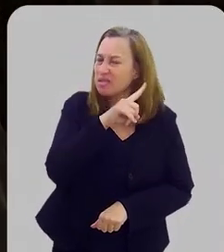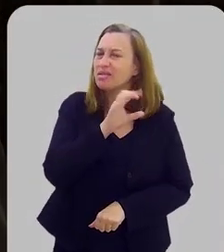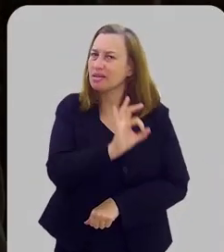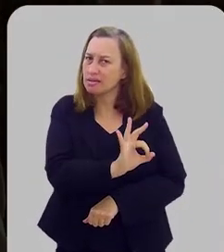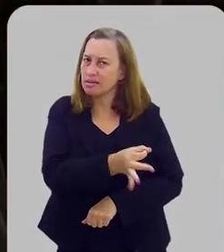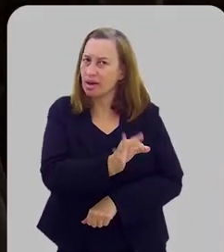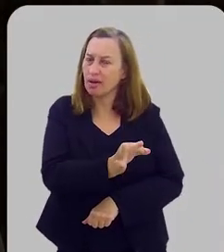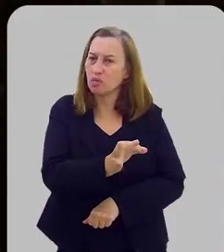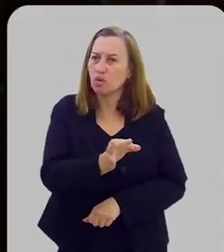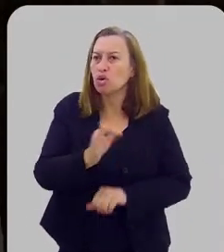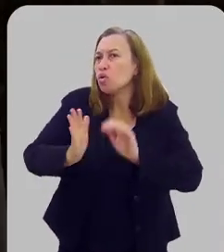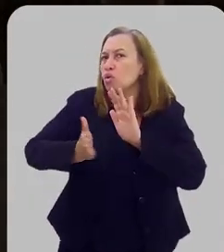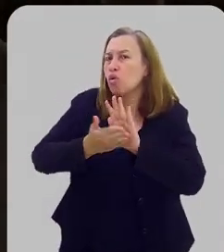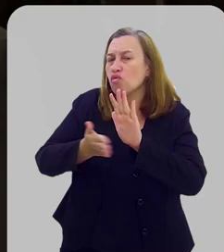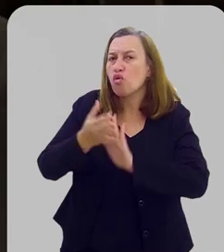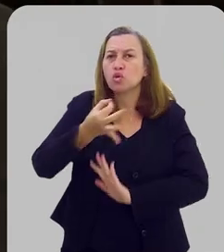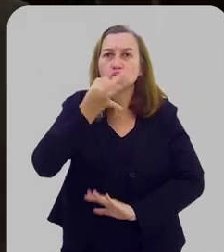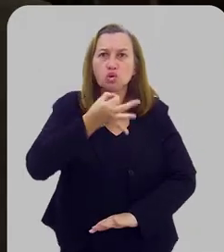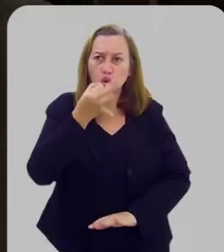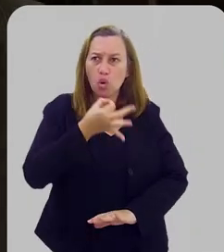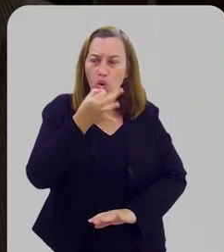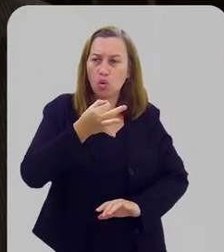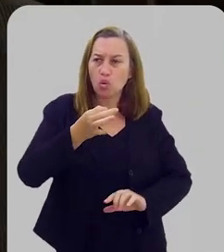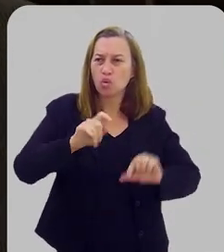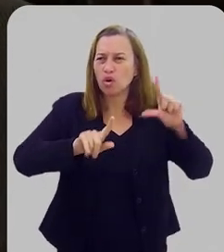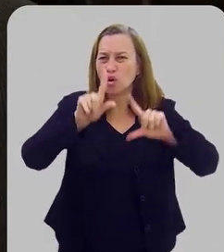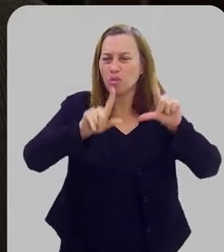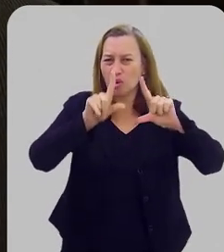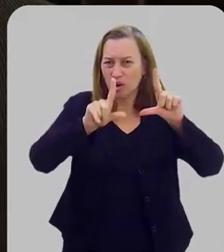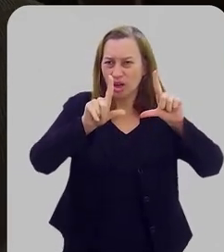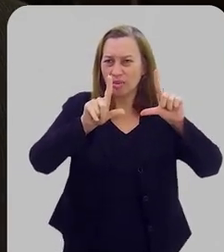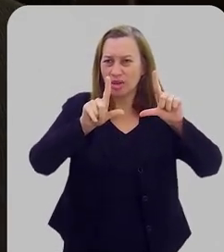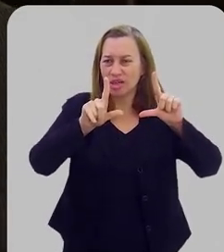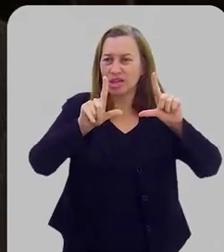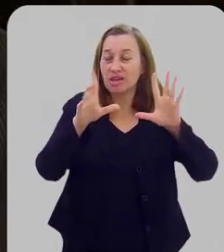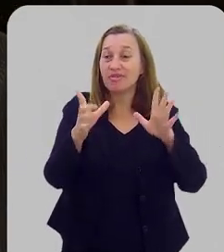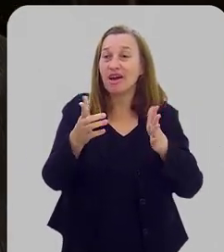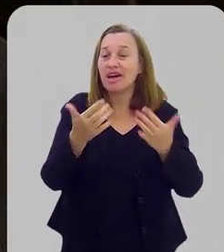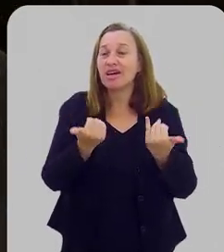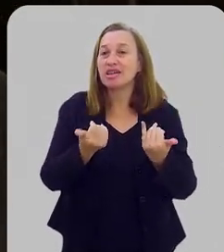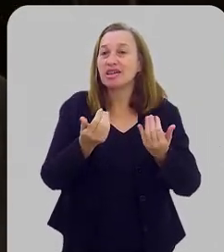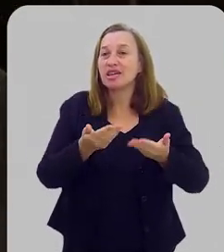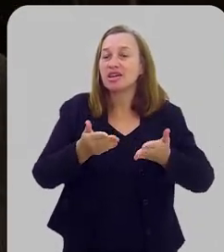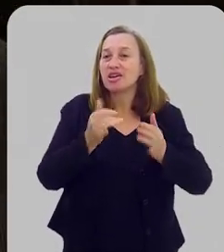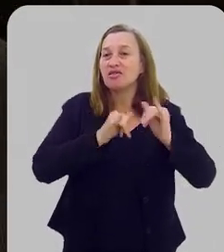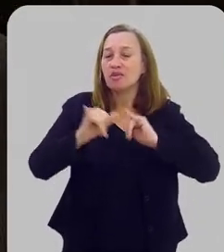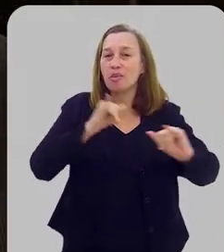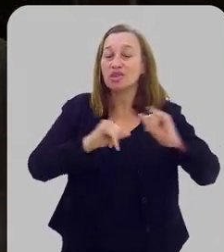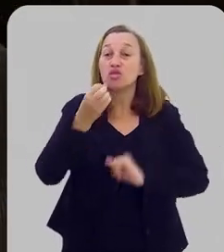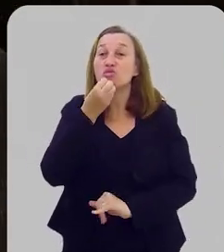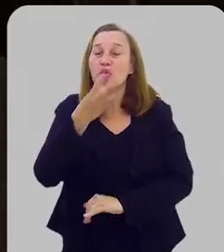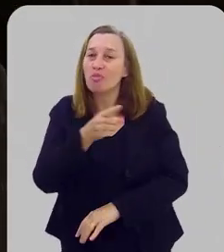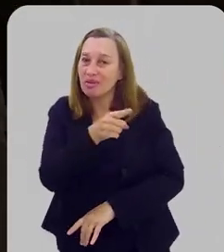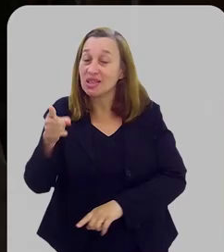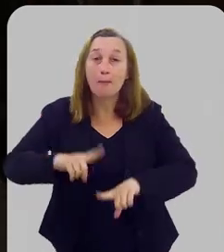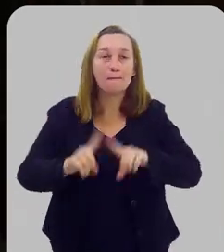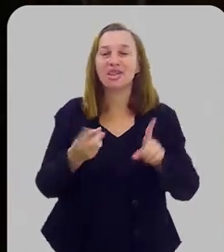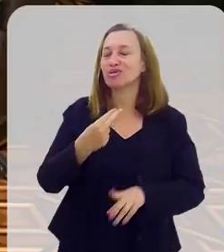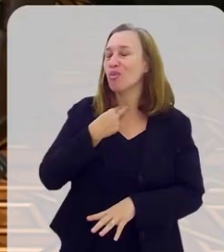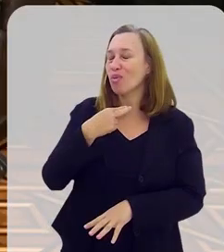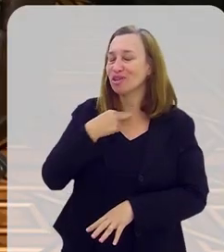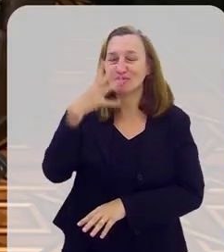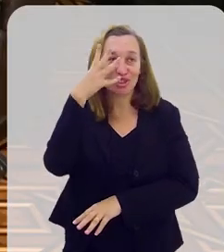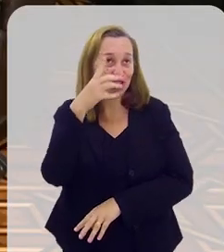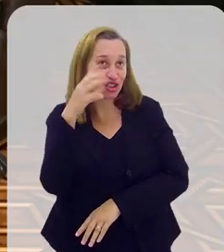de difíceis é claro que o louvor som é aquele programa que quer trazer alívio quer trazer coisas boas para você mas